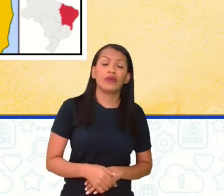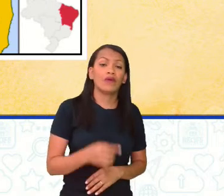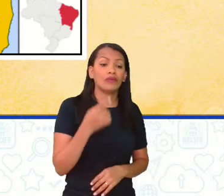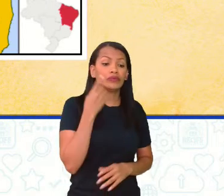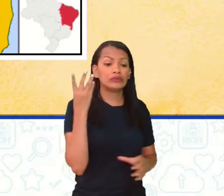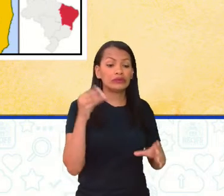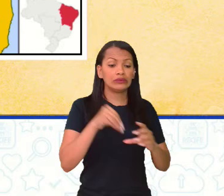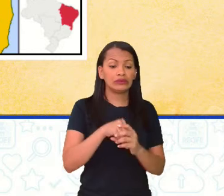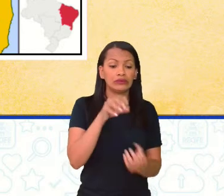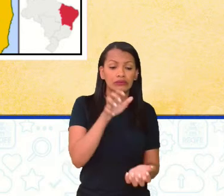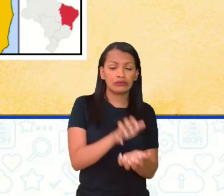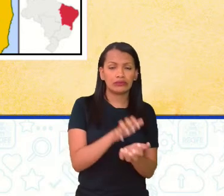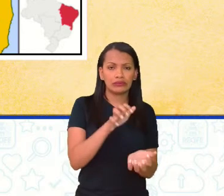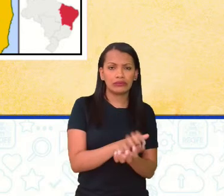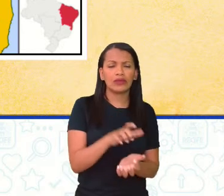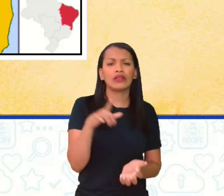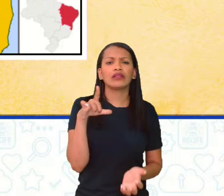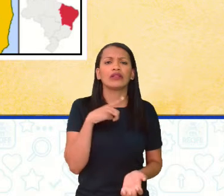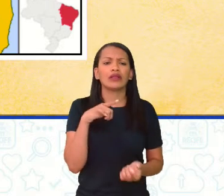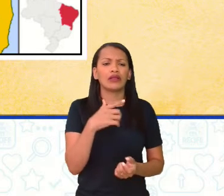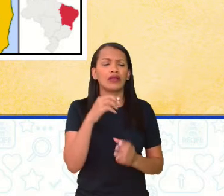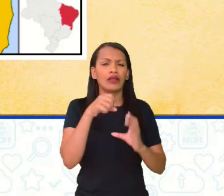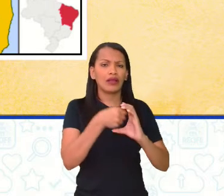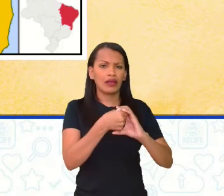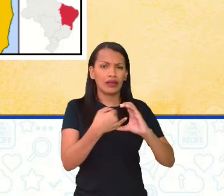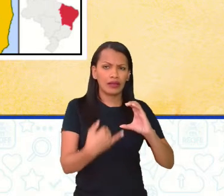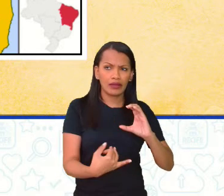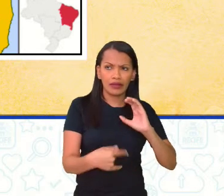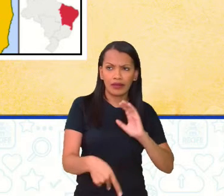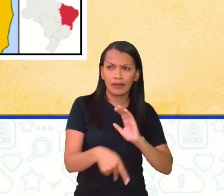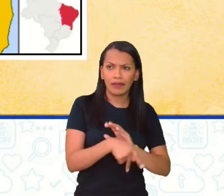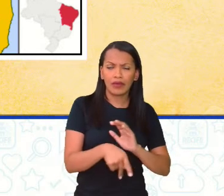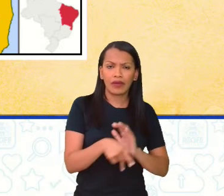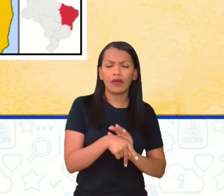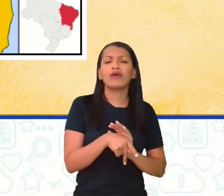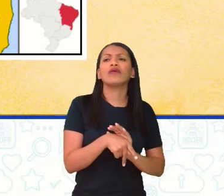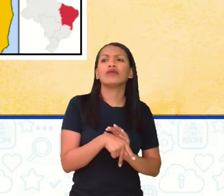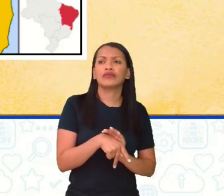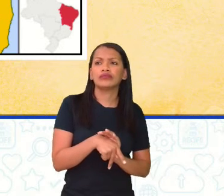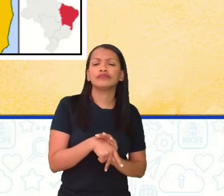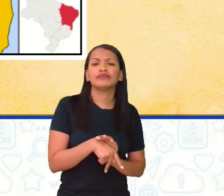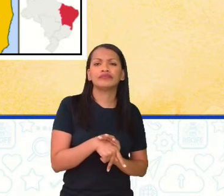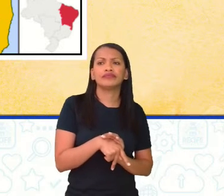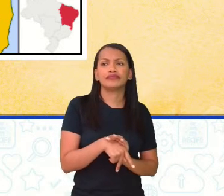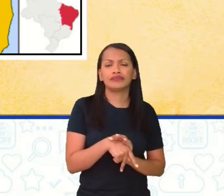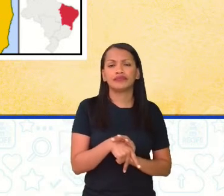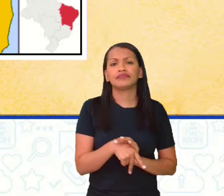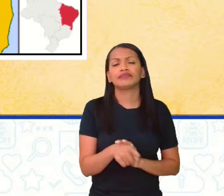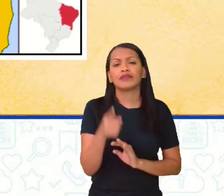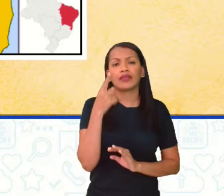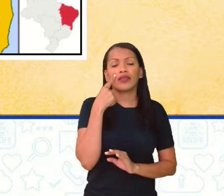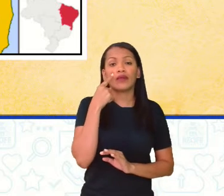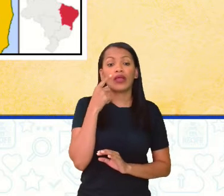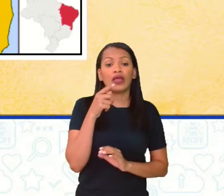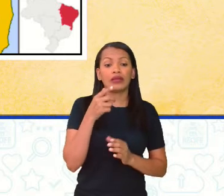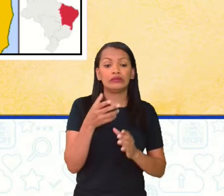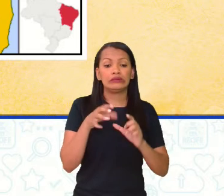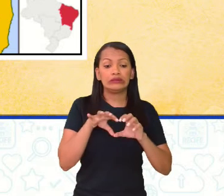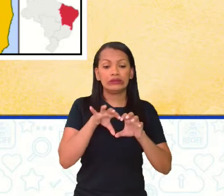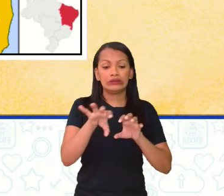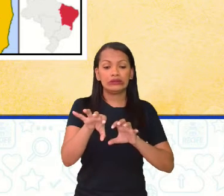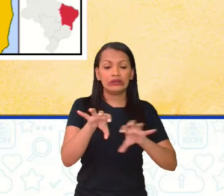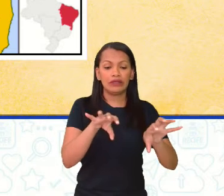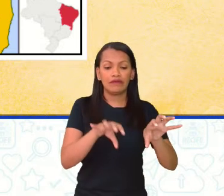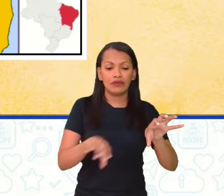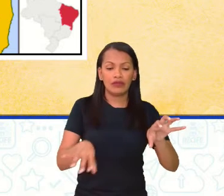econômicas, sociais, e aí vai dividir essa nossa região em mais 4 subdivisões. Nós